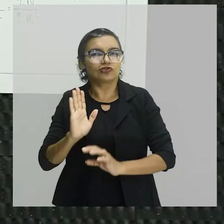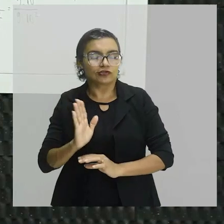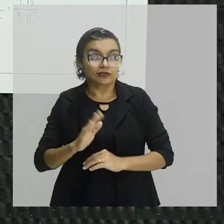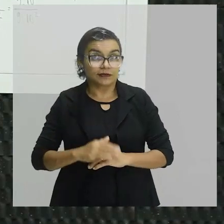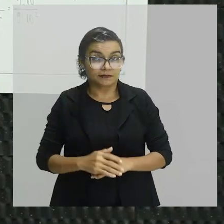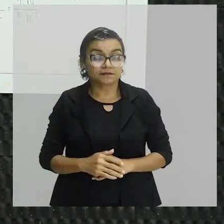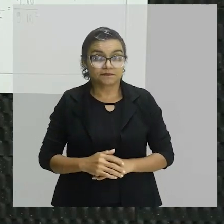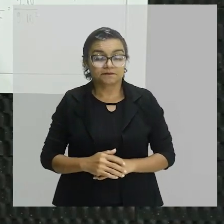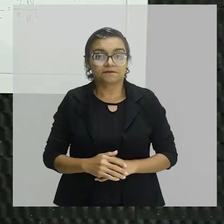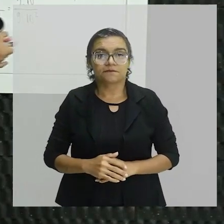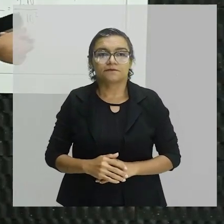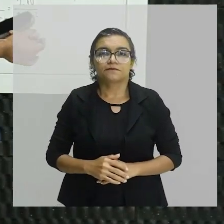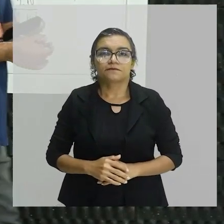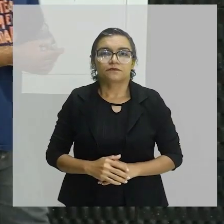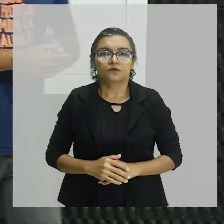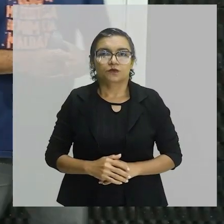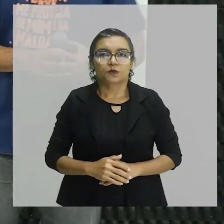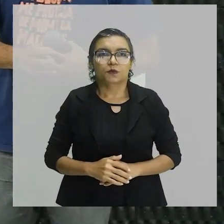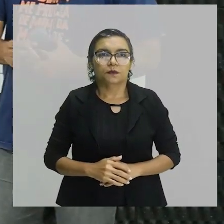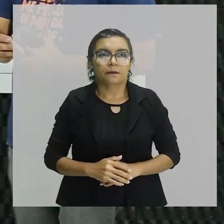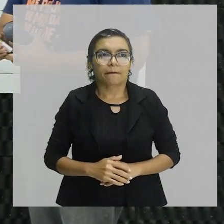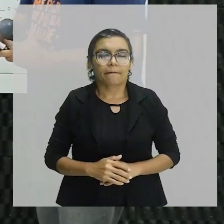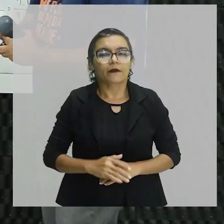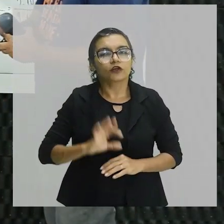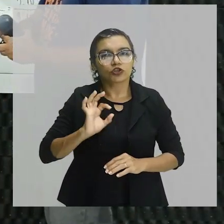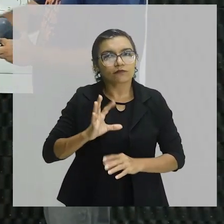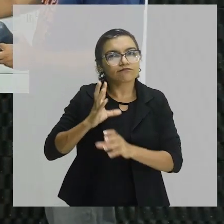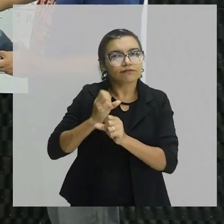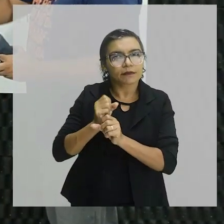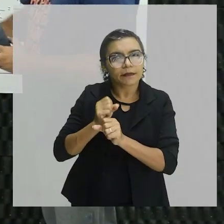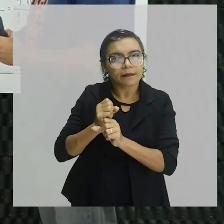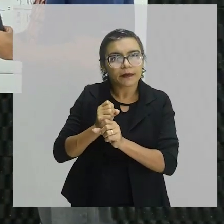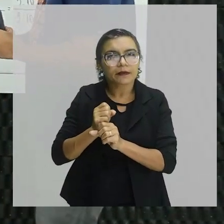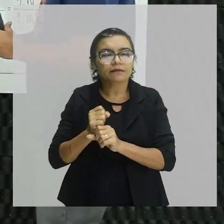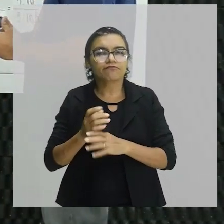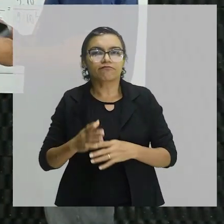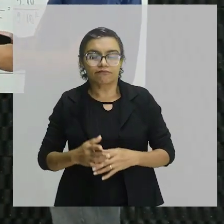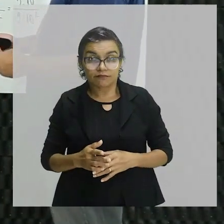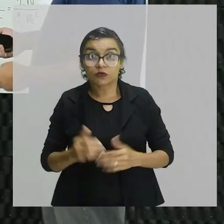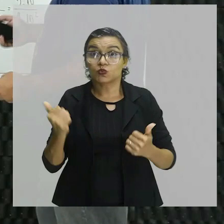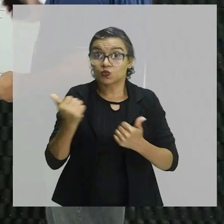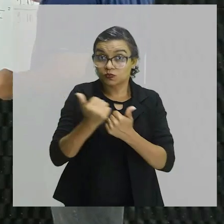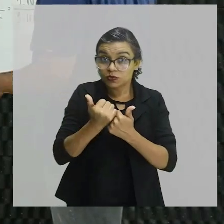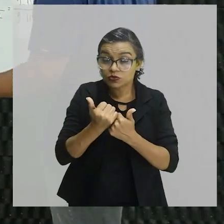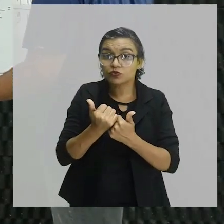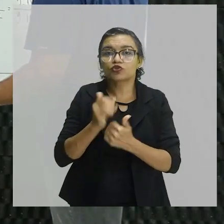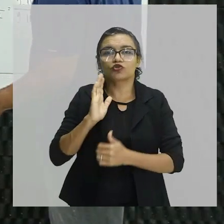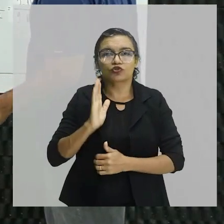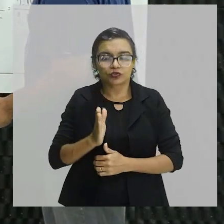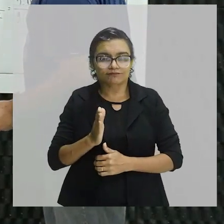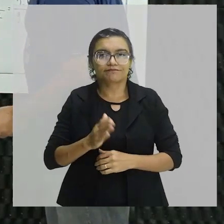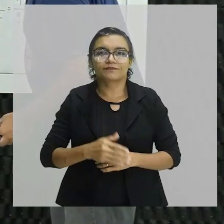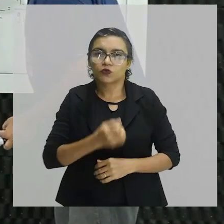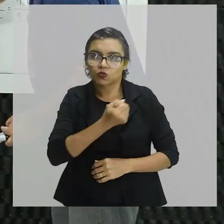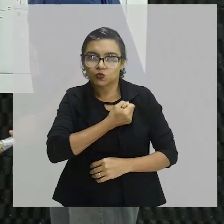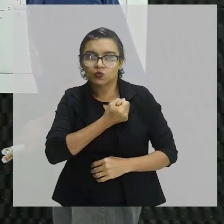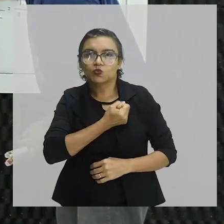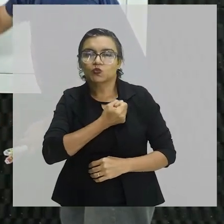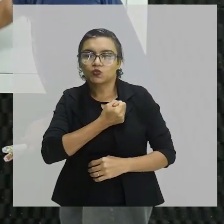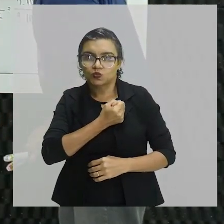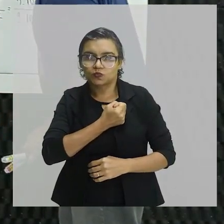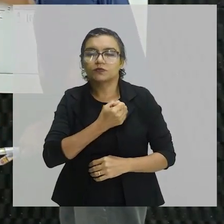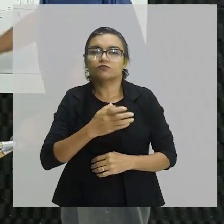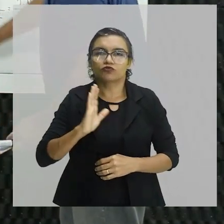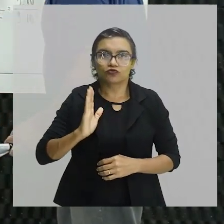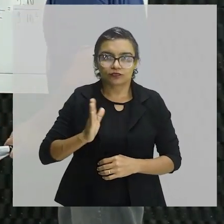questão está pedindo. Tá ok? Fizemos uns cálculozinhos, já fizemos a substituição com as unidades que estão sendo pedidas na